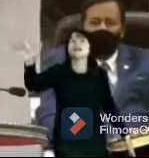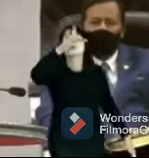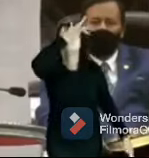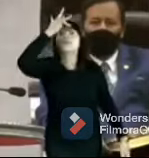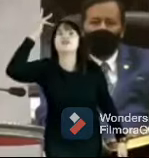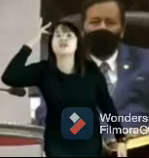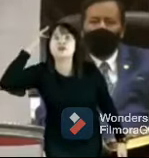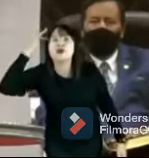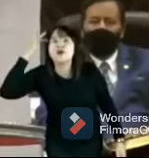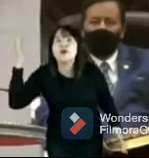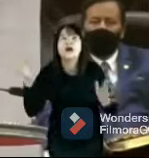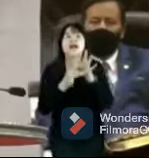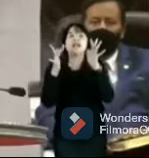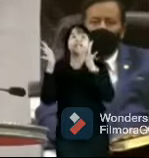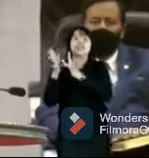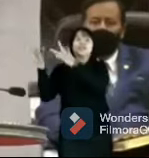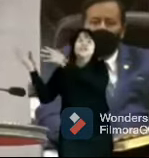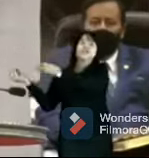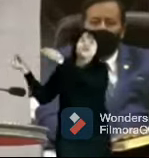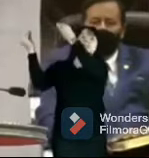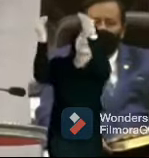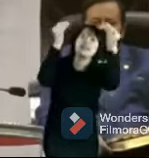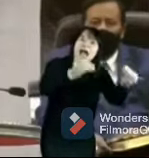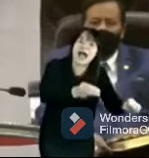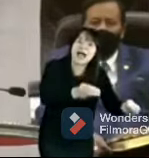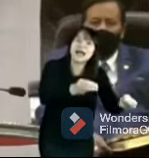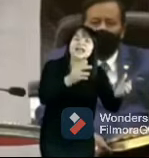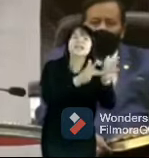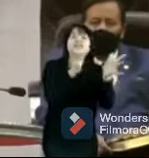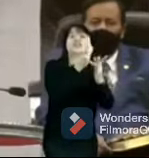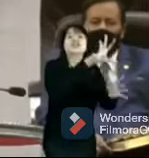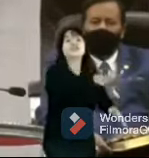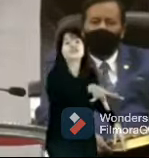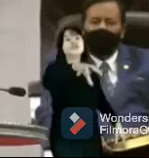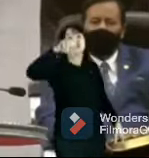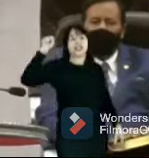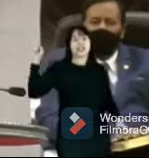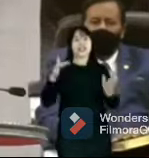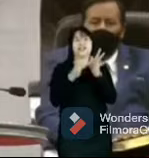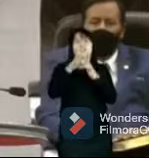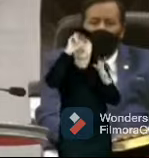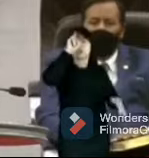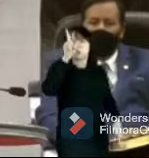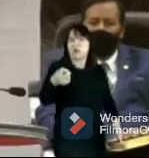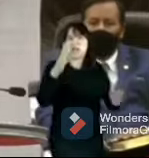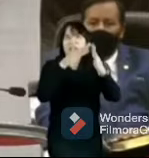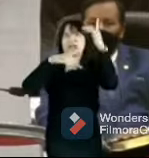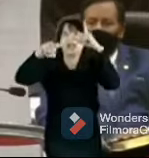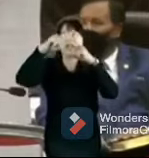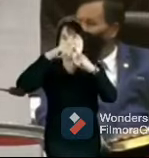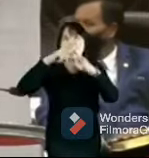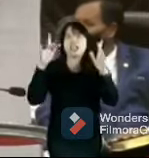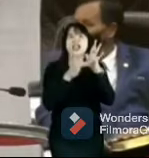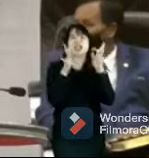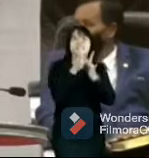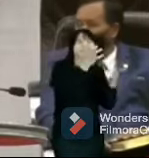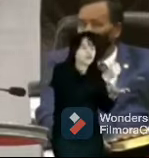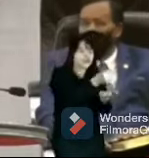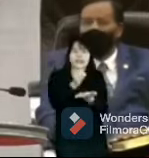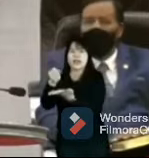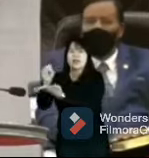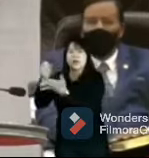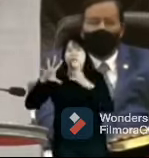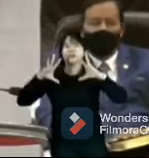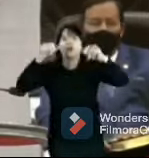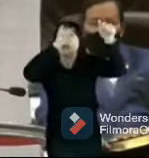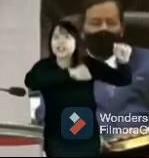mas eu também tiro do trono. A igreja é minha, sou eu que mando, sou eu que governo, sou eu que faço, sou